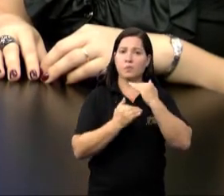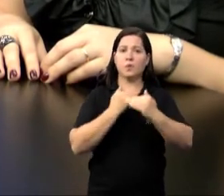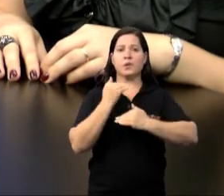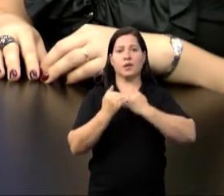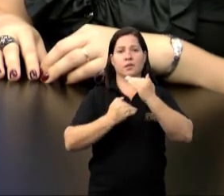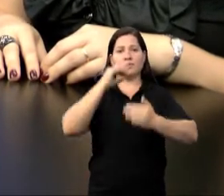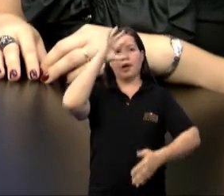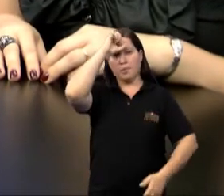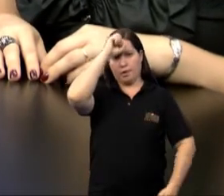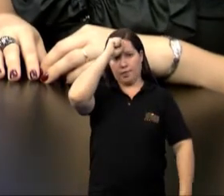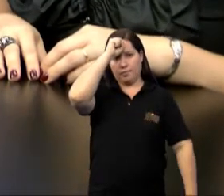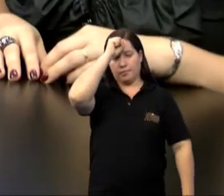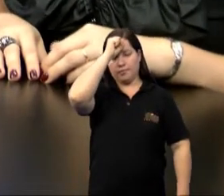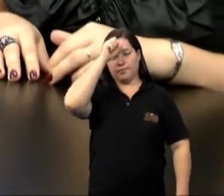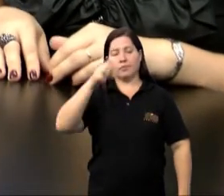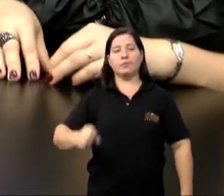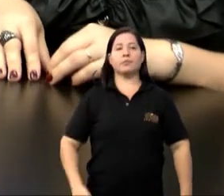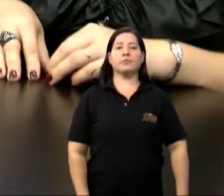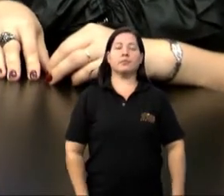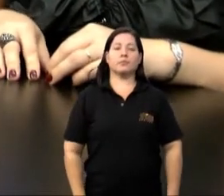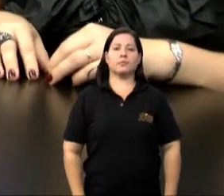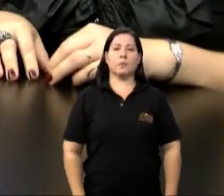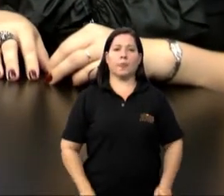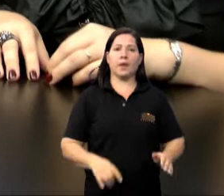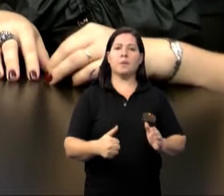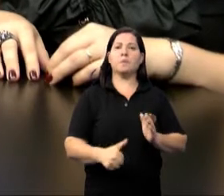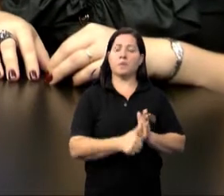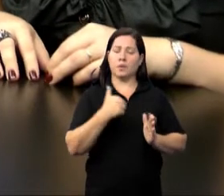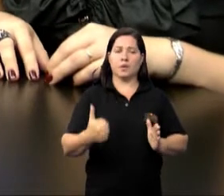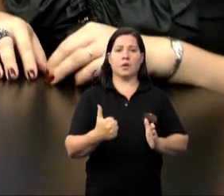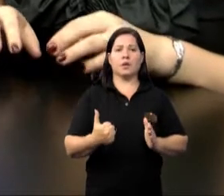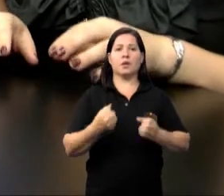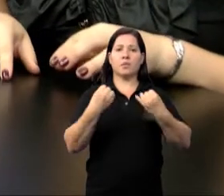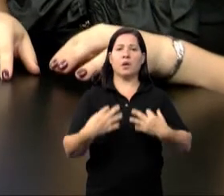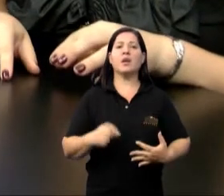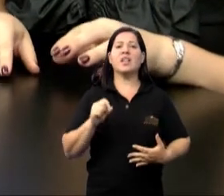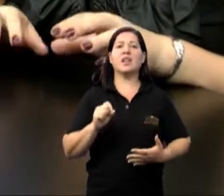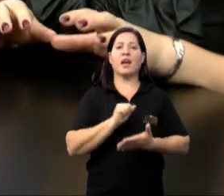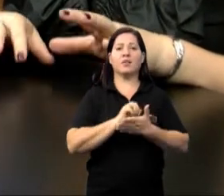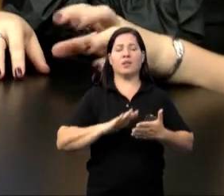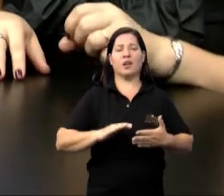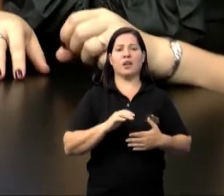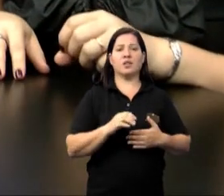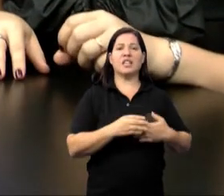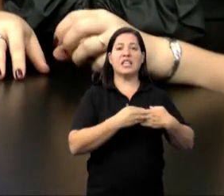de aprender? Primeiro, explicar o que é atividade guia, né? A atividade guia é aquela